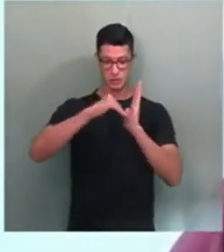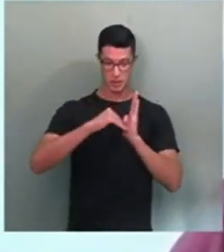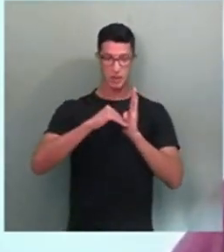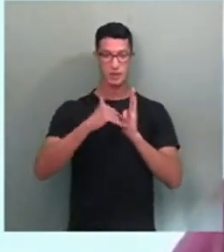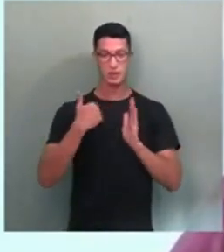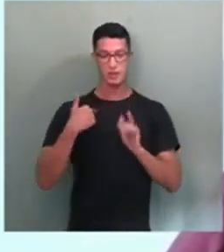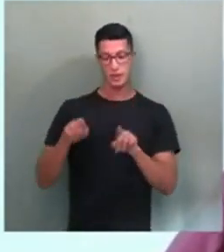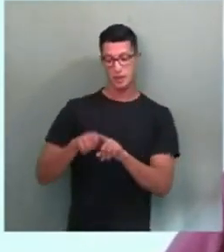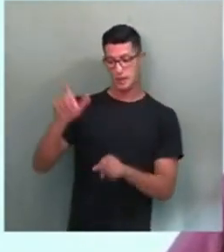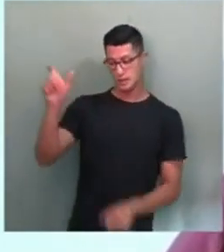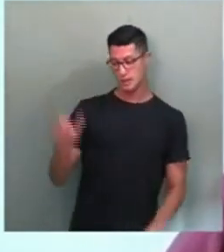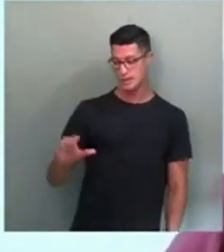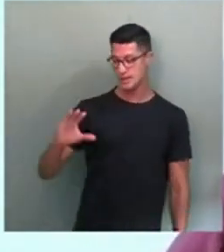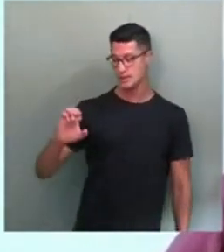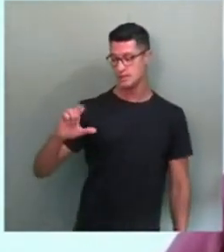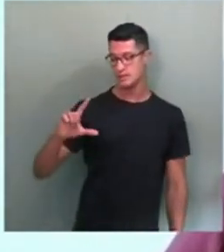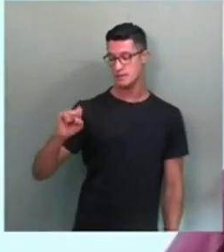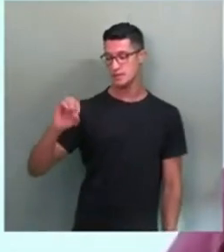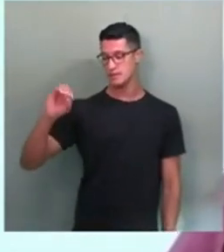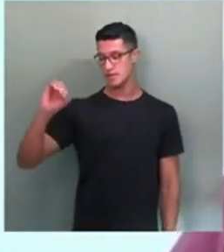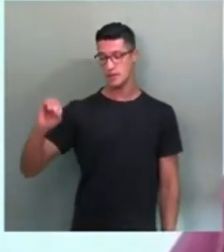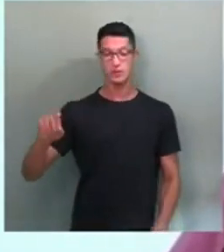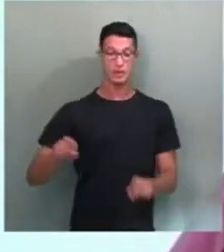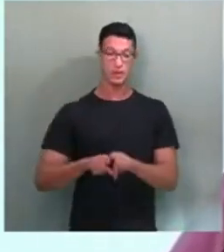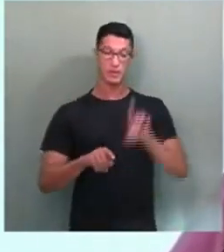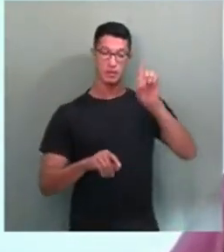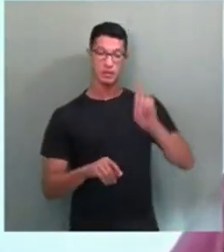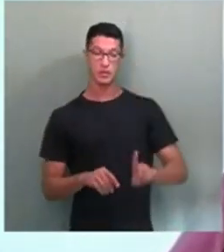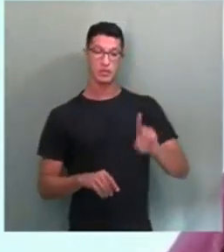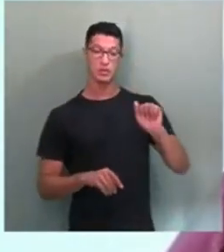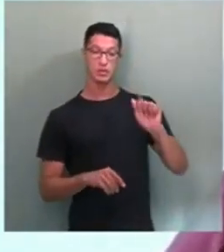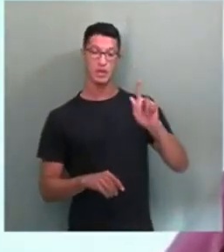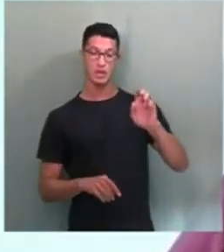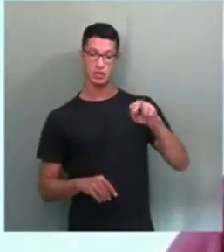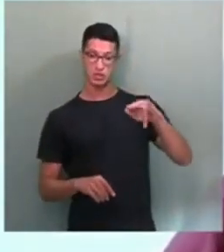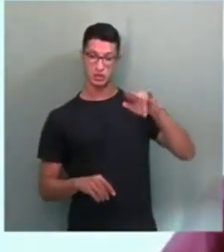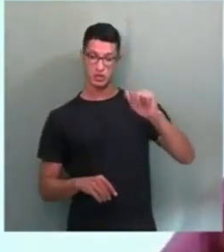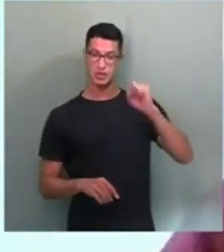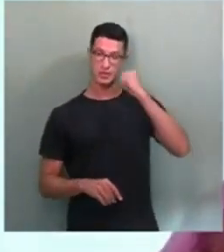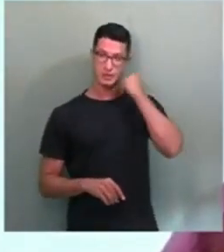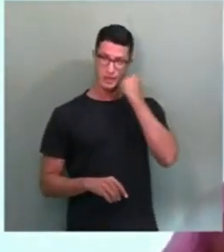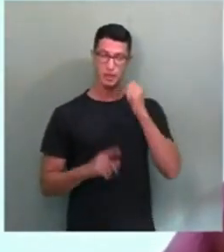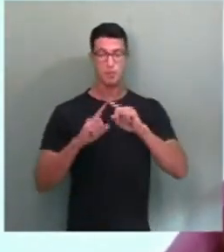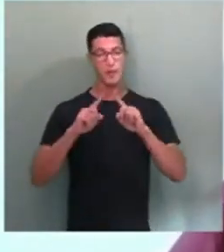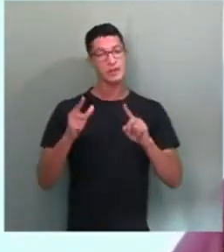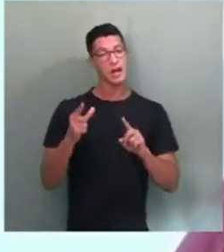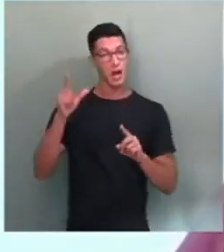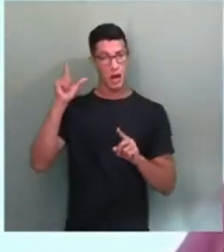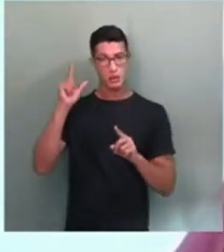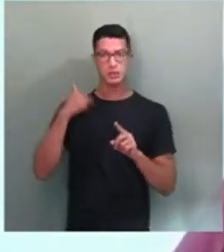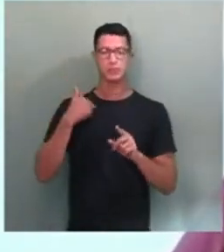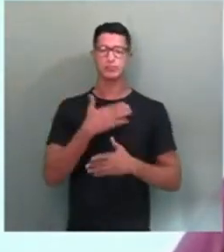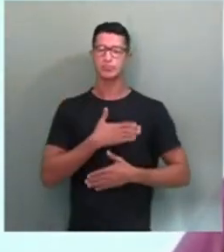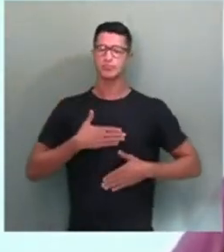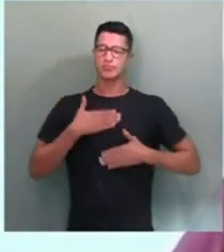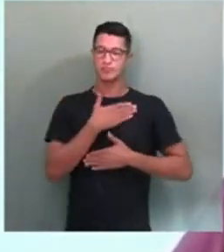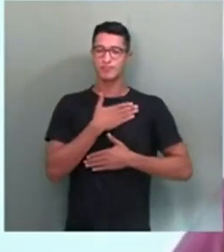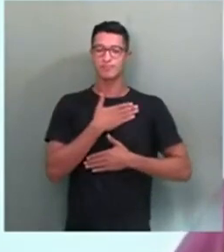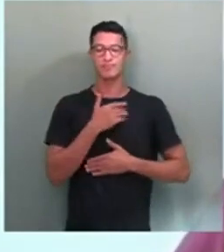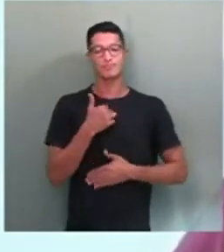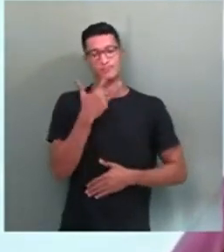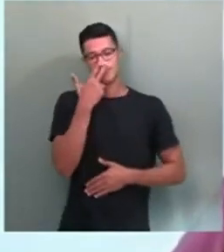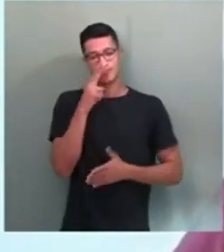pelo Celso, pela nossa querida diretora da Agência Senado. Mas antes de começar as minhas palavras, eu acho